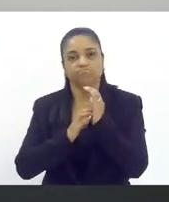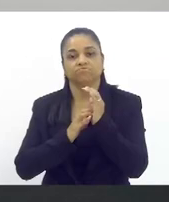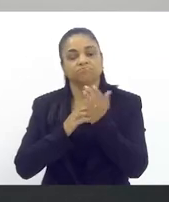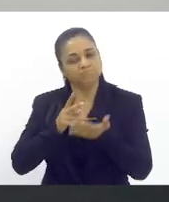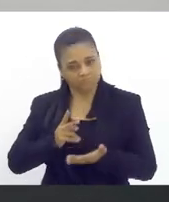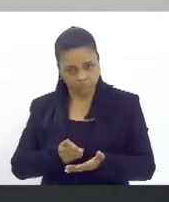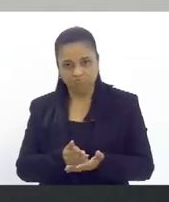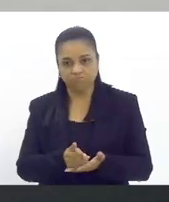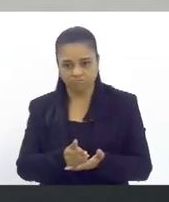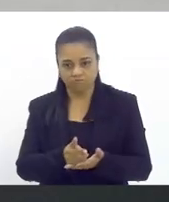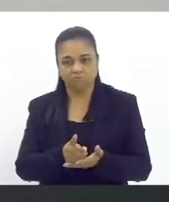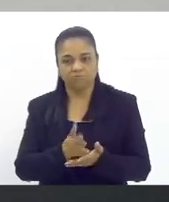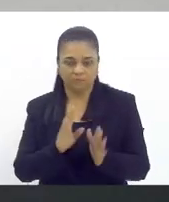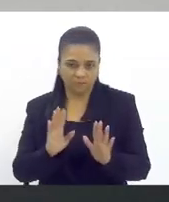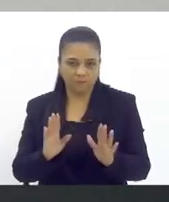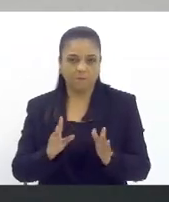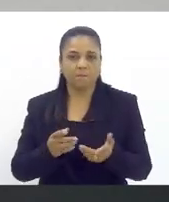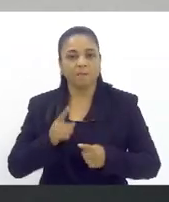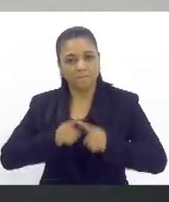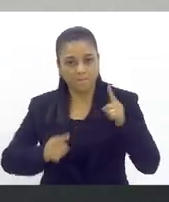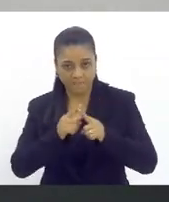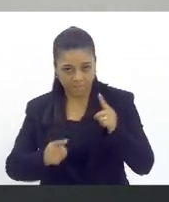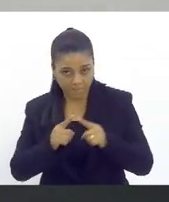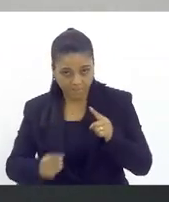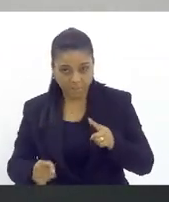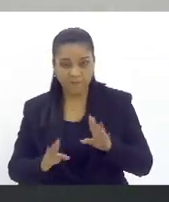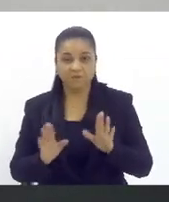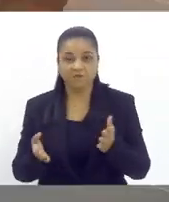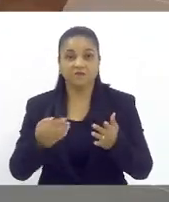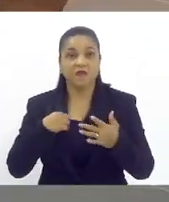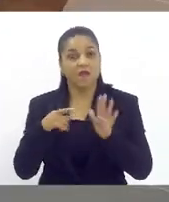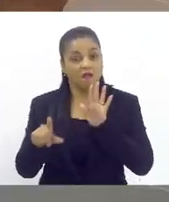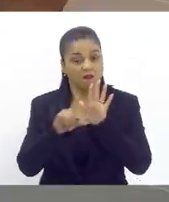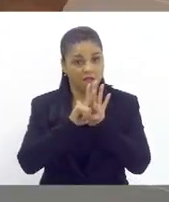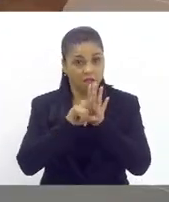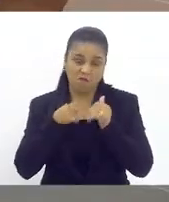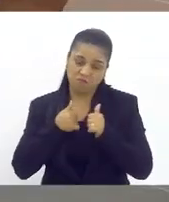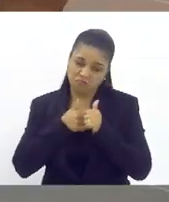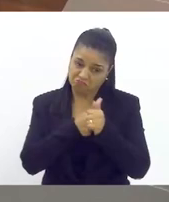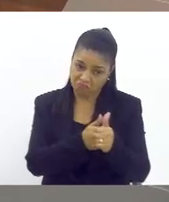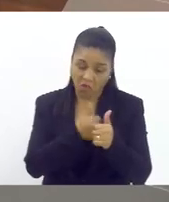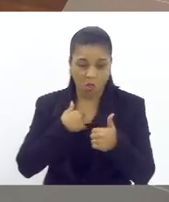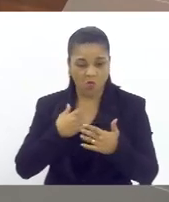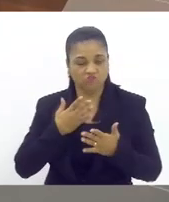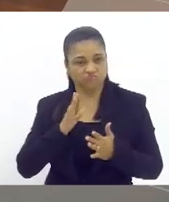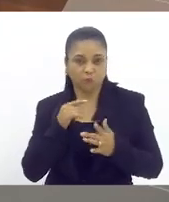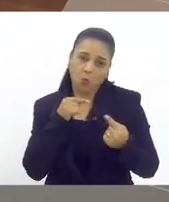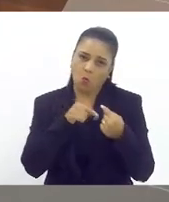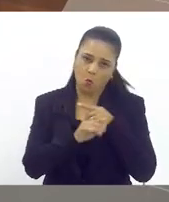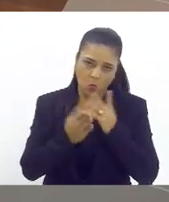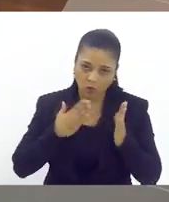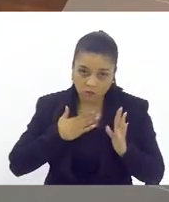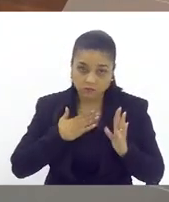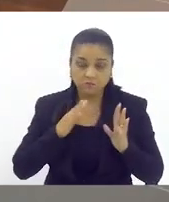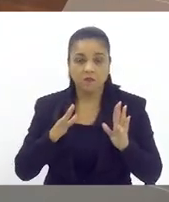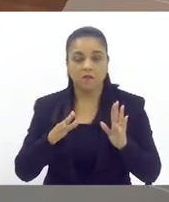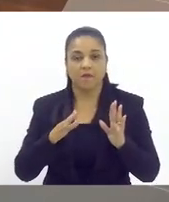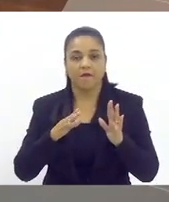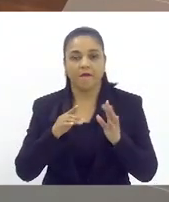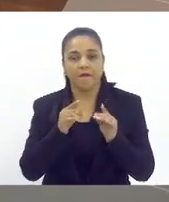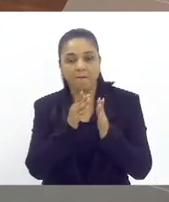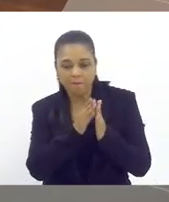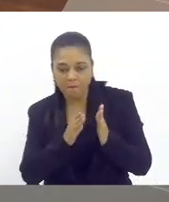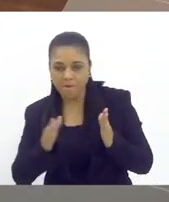bom o que o que se verá na lei que eu nem sou muito favorável mas é um mal menor é a prorrogação do